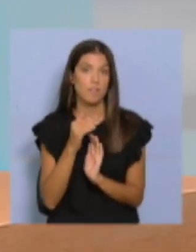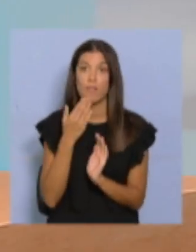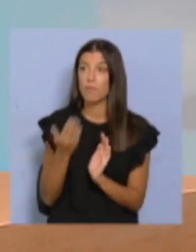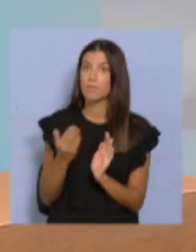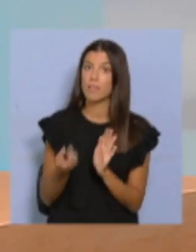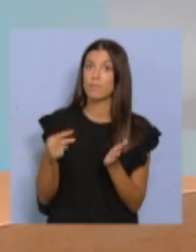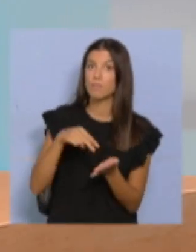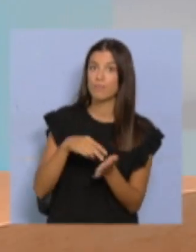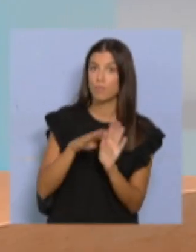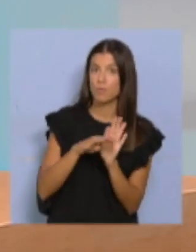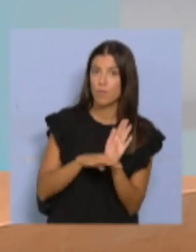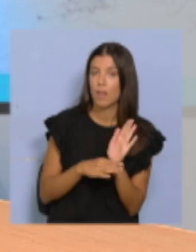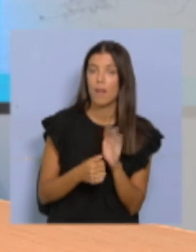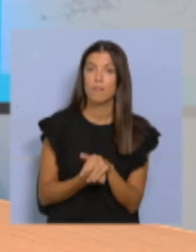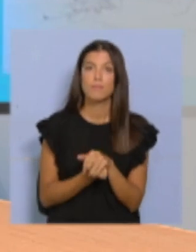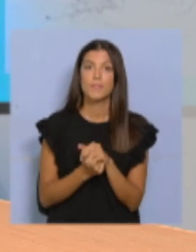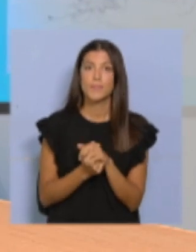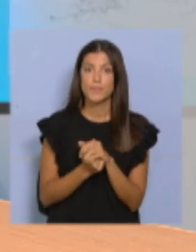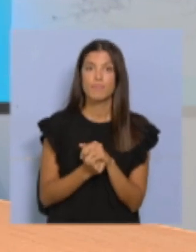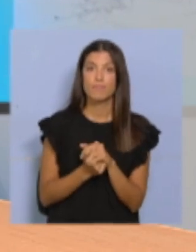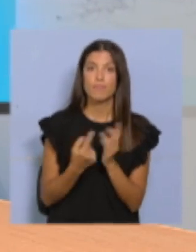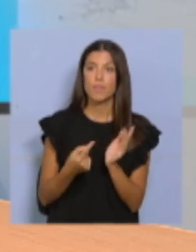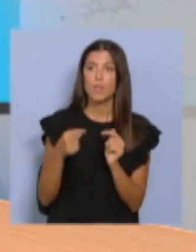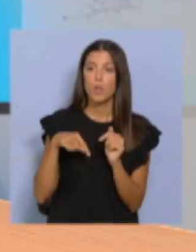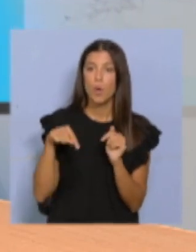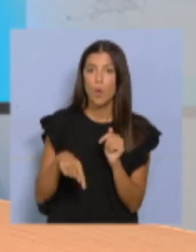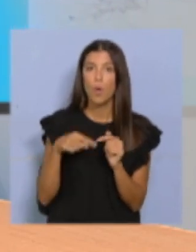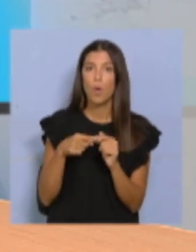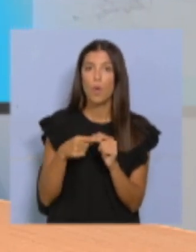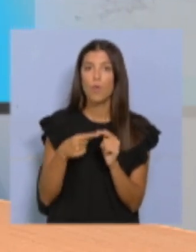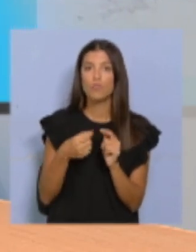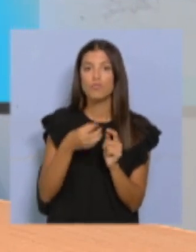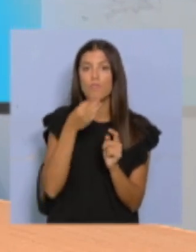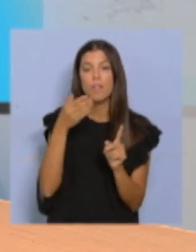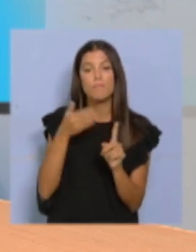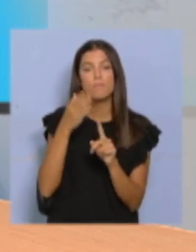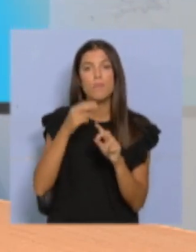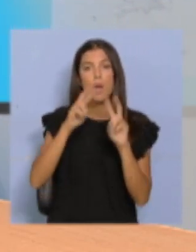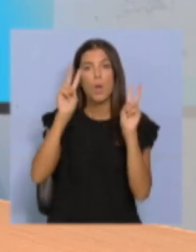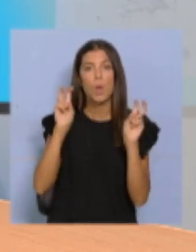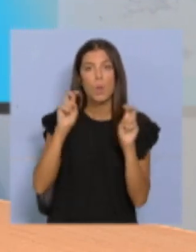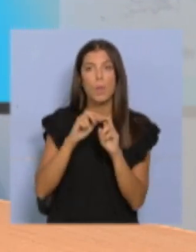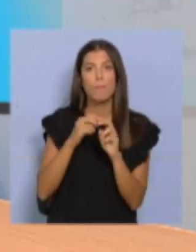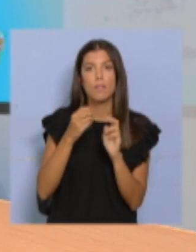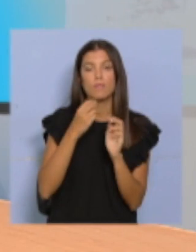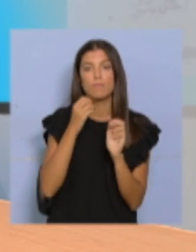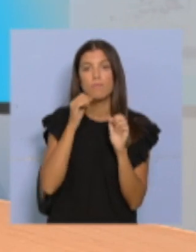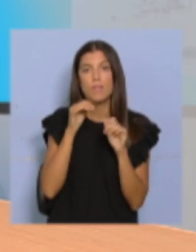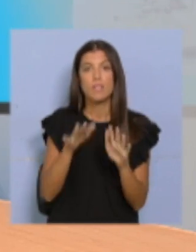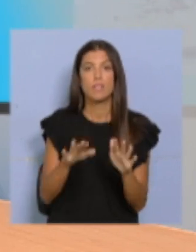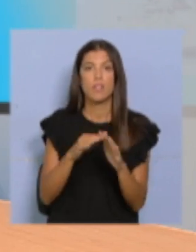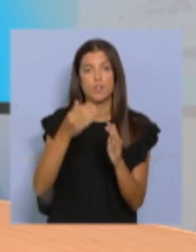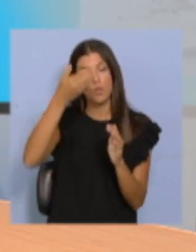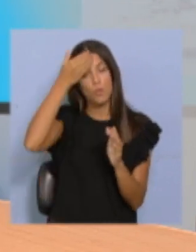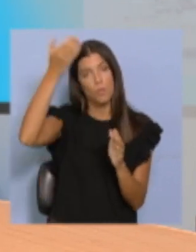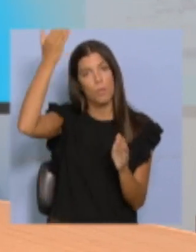estares neste programa. Vamos hoje referir-nos ao tema da mensagem do Papa para o Dia Mundial das Comunicações Sociais. Ainda temos presente